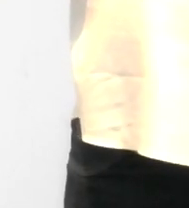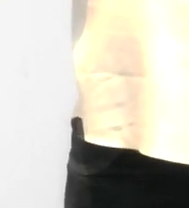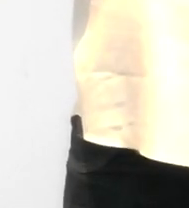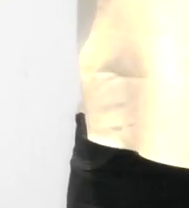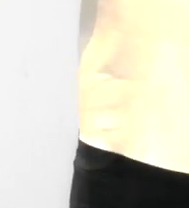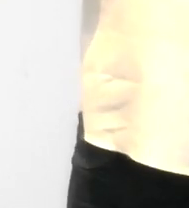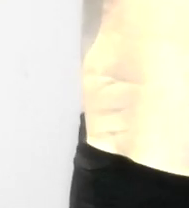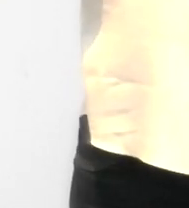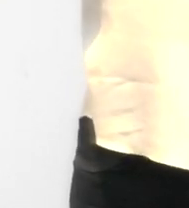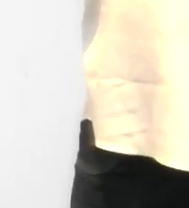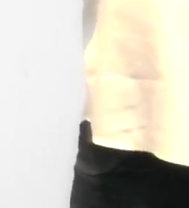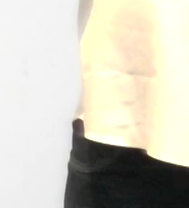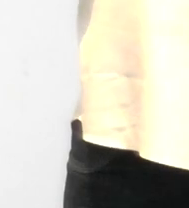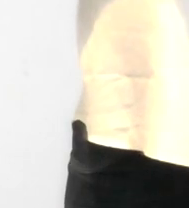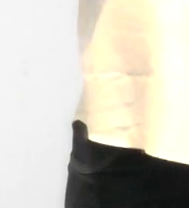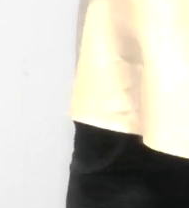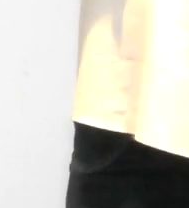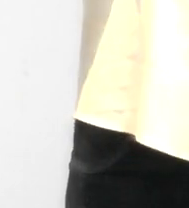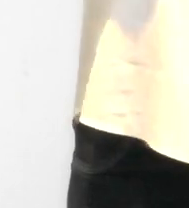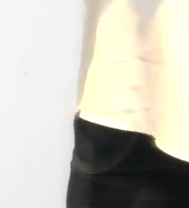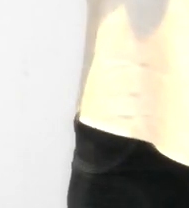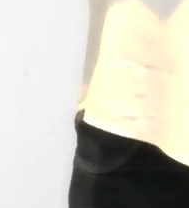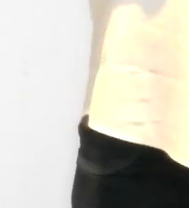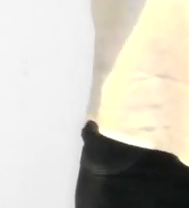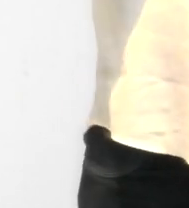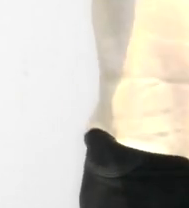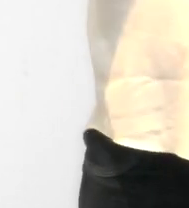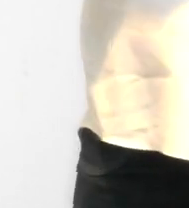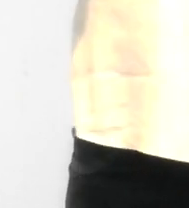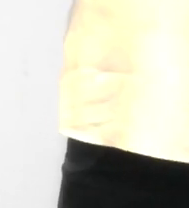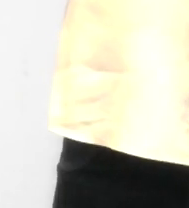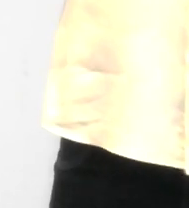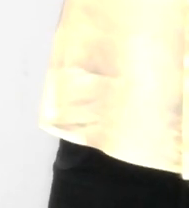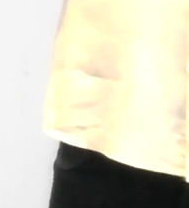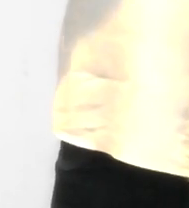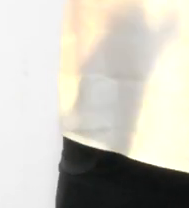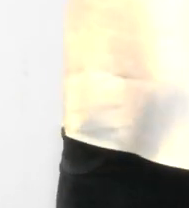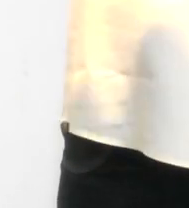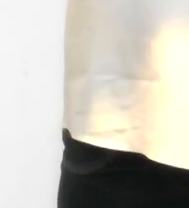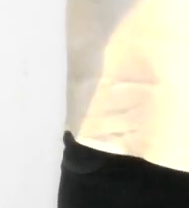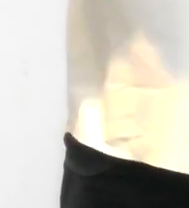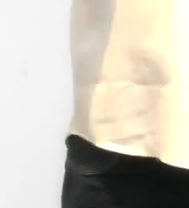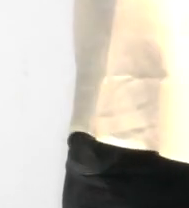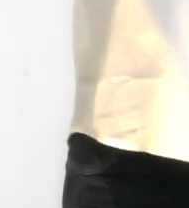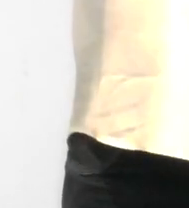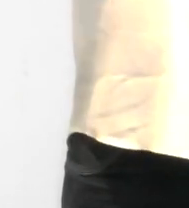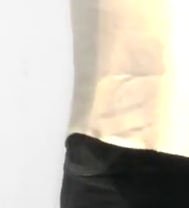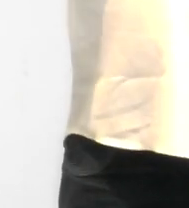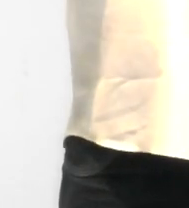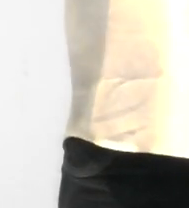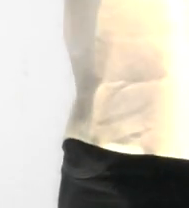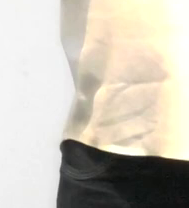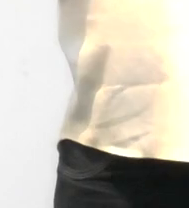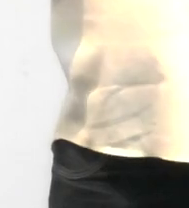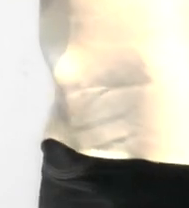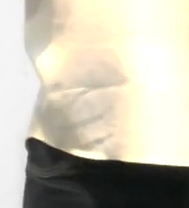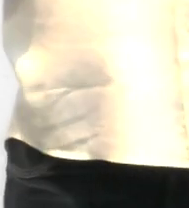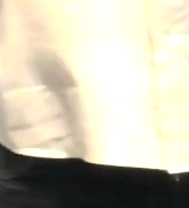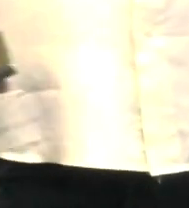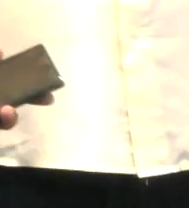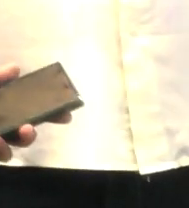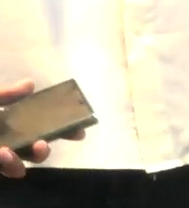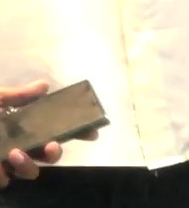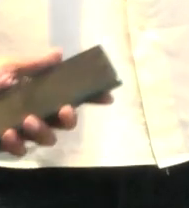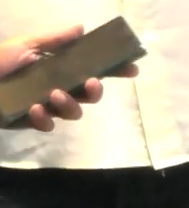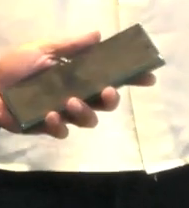não fecha isso a isso aí não fecha então a gente precisa entender que a a discussão ela saiu desse Campo já aí quando fala aqui eu